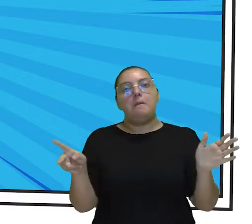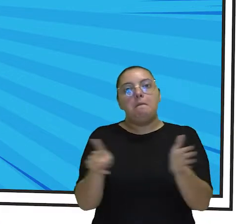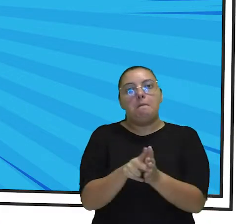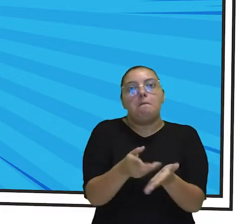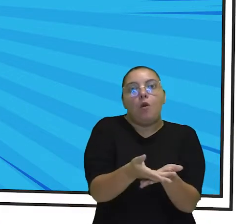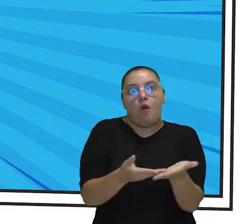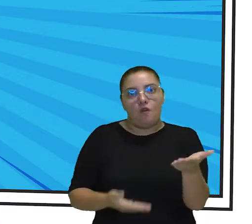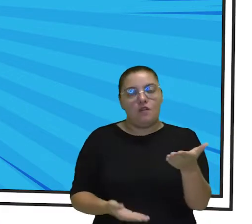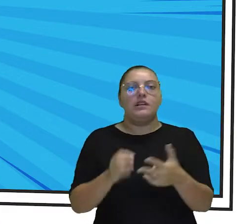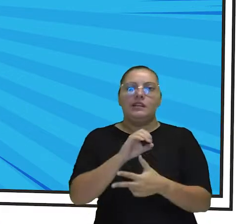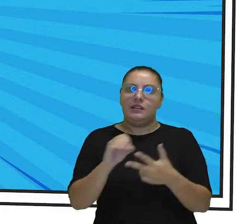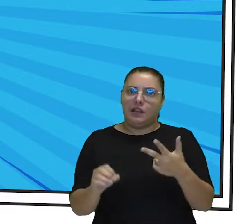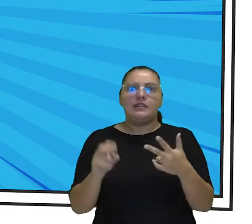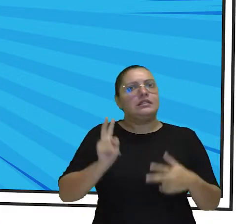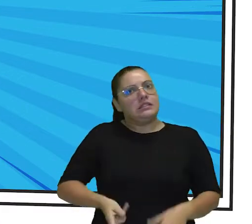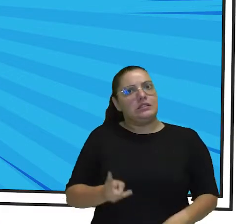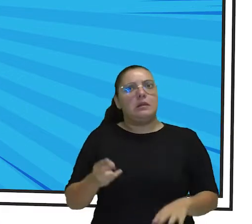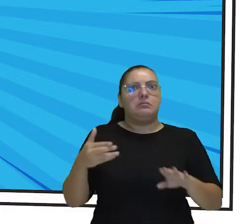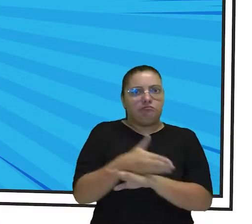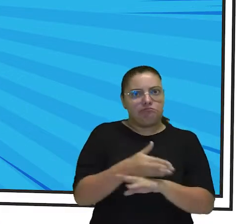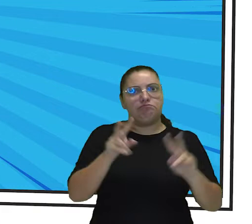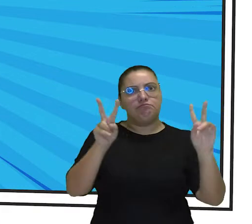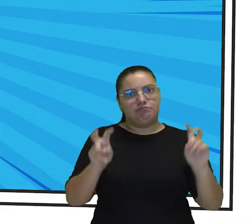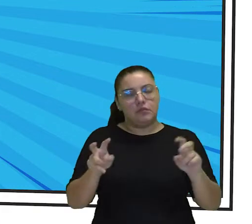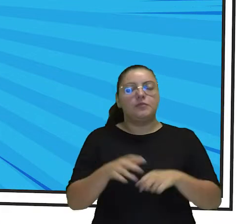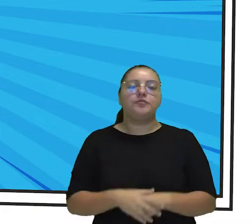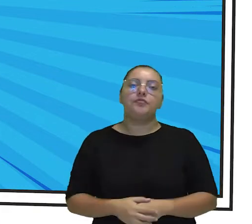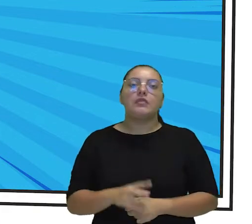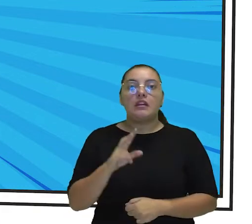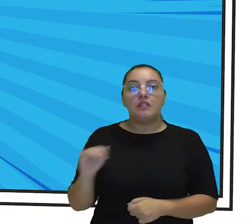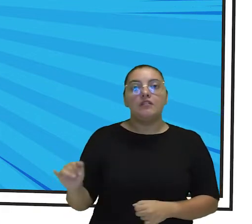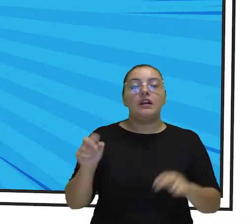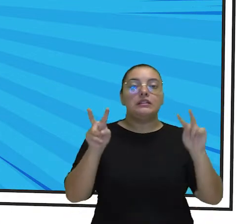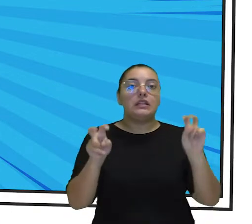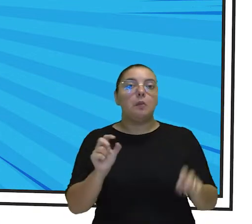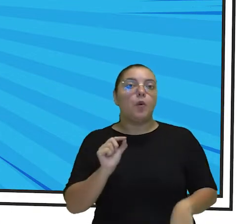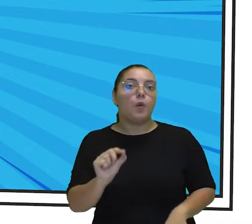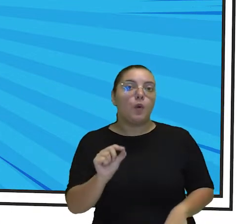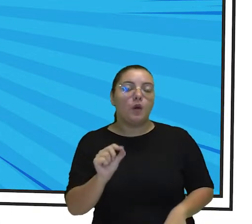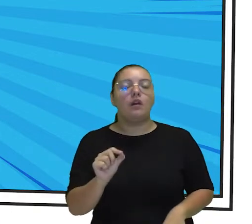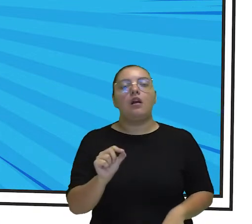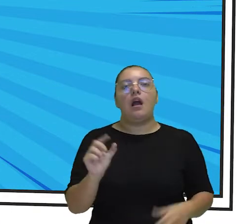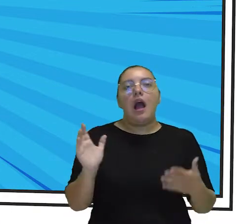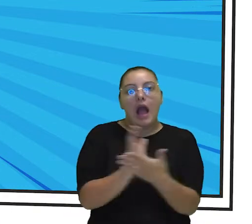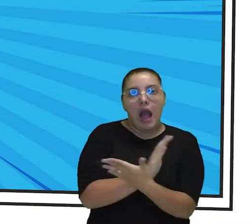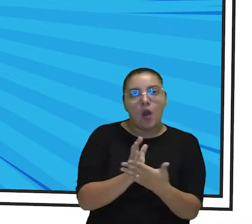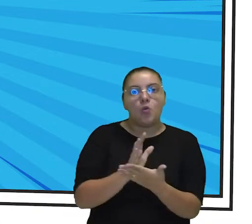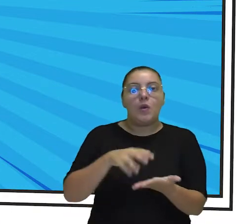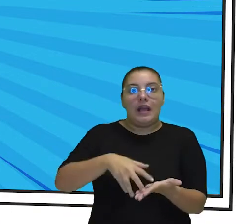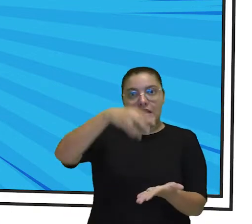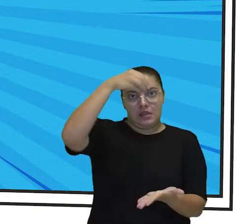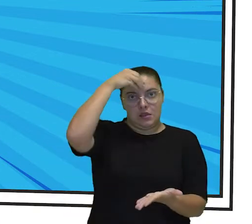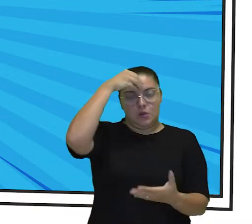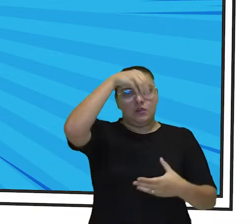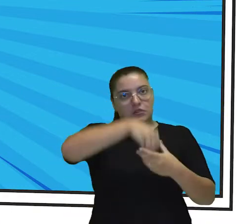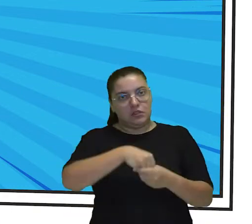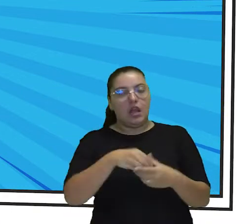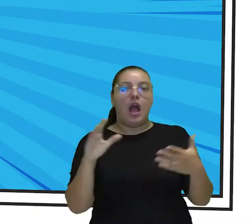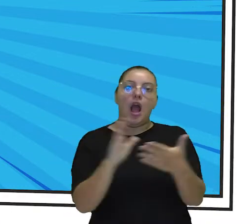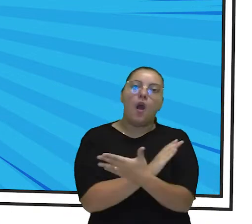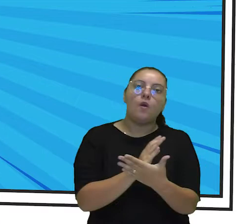Enem. Então o que é que nós vamos fazer? Vamos abordar esses temas com algumas teorias,